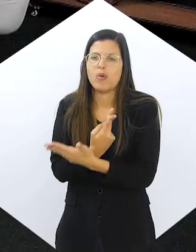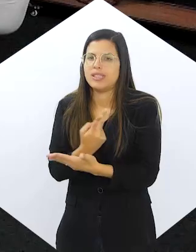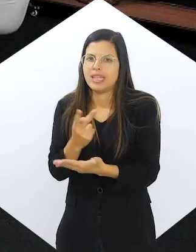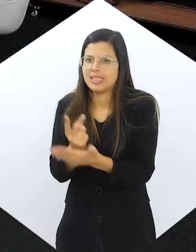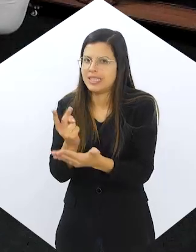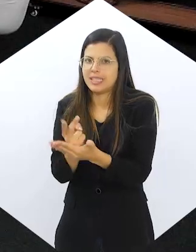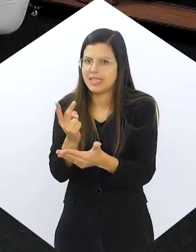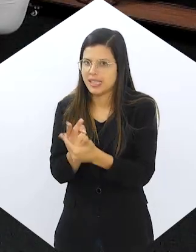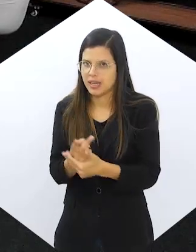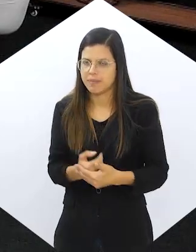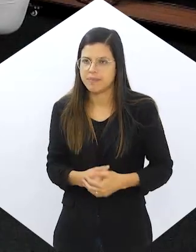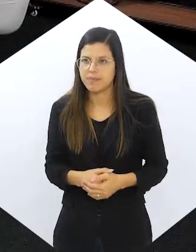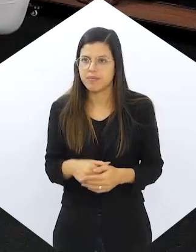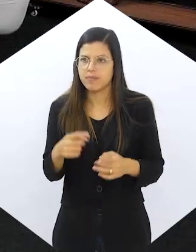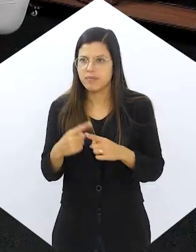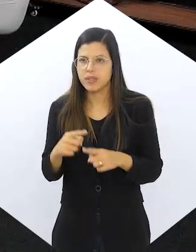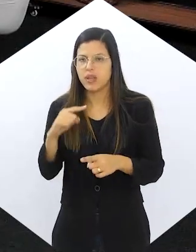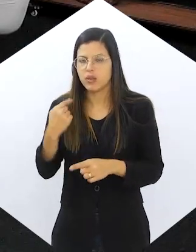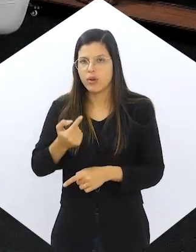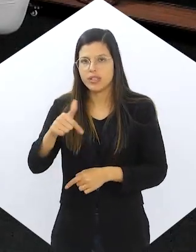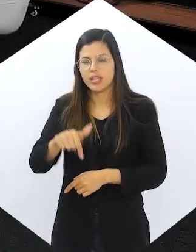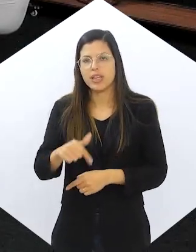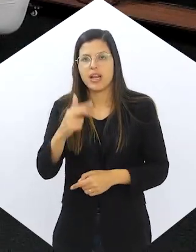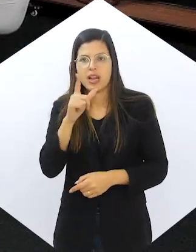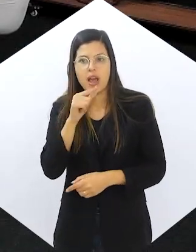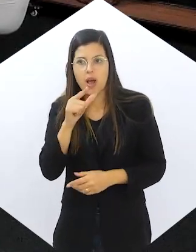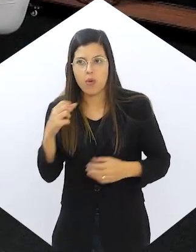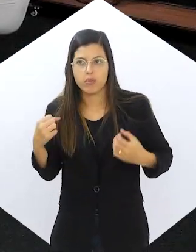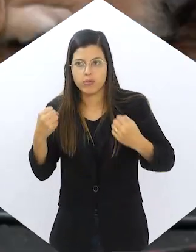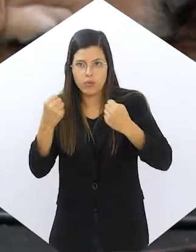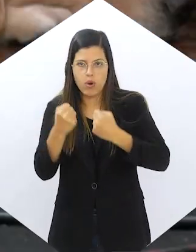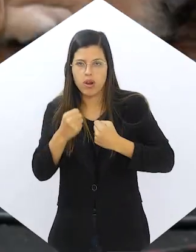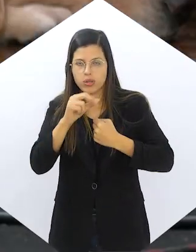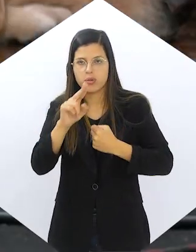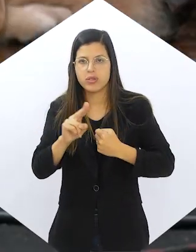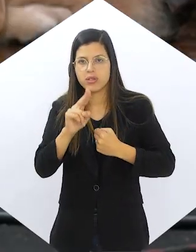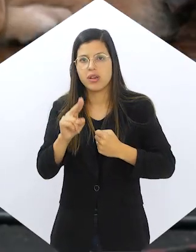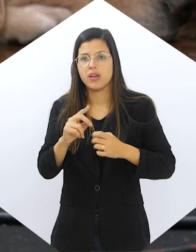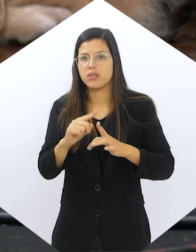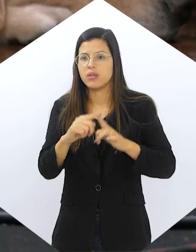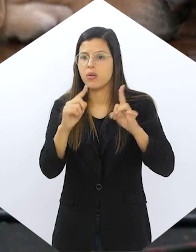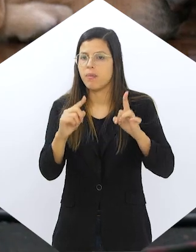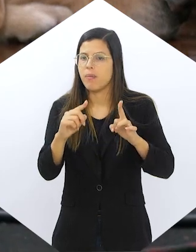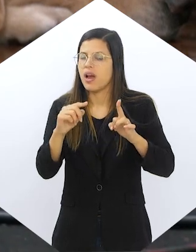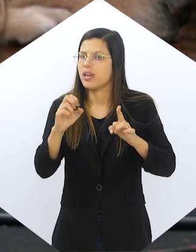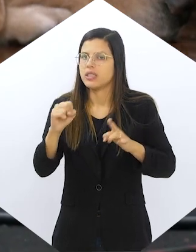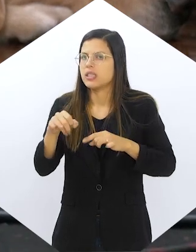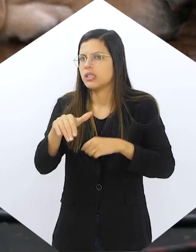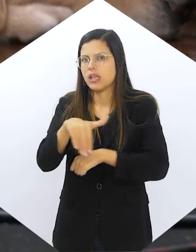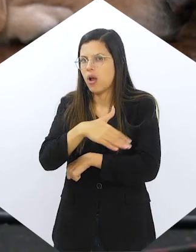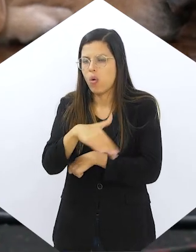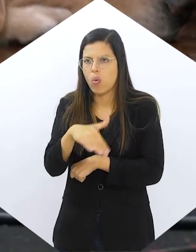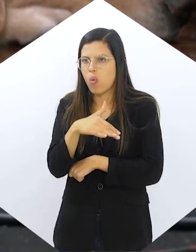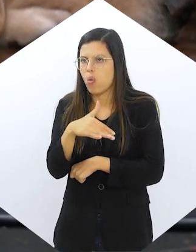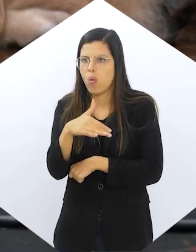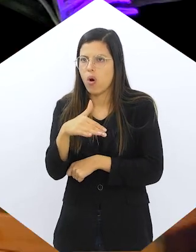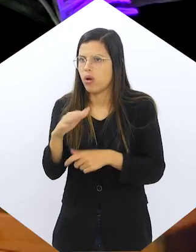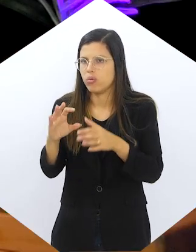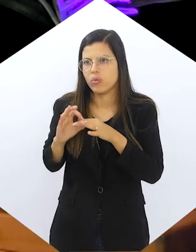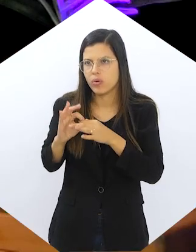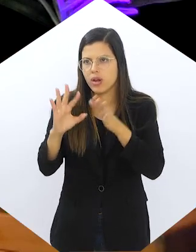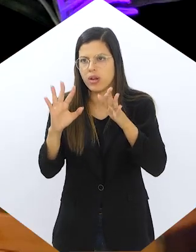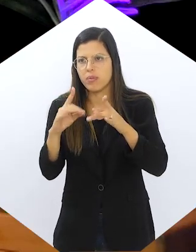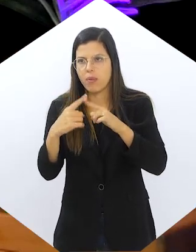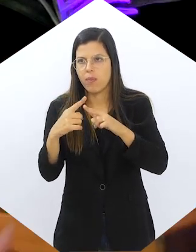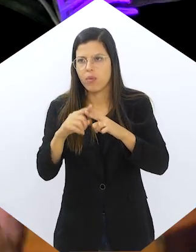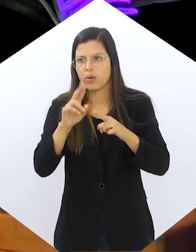a gente está aqui, então ele foi beber água de colete, mas se tivesse numa outra situação, ele não ia beber água, não ia deixar, porque ele